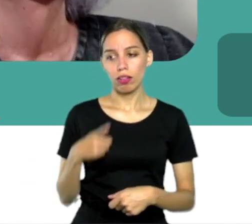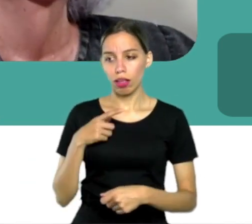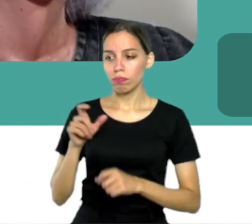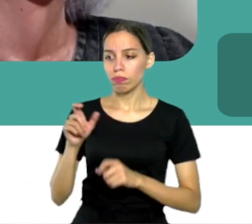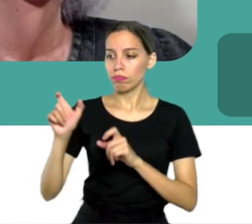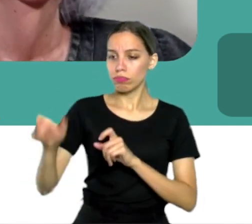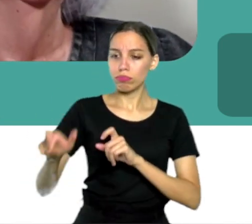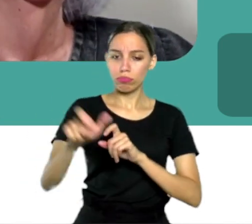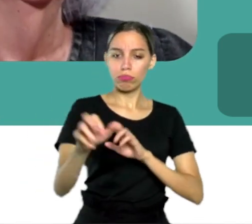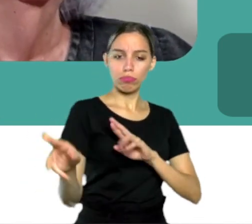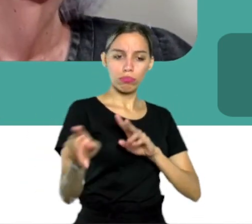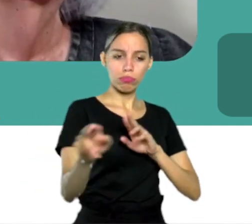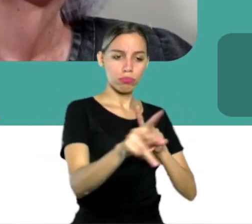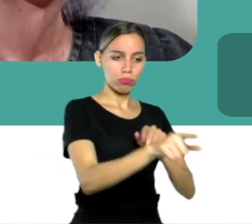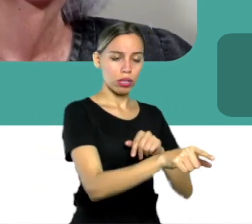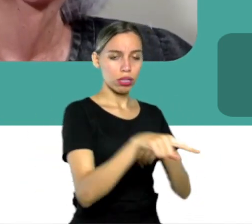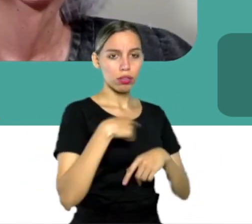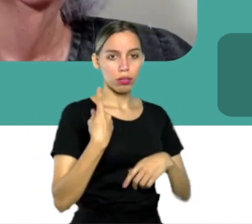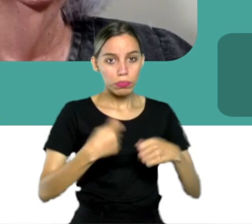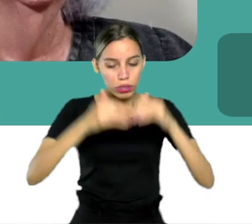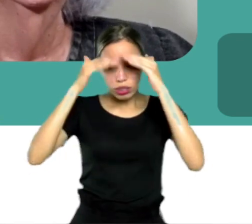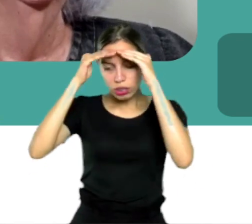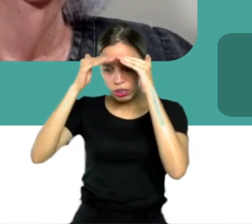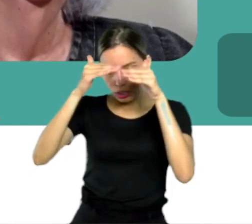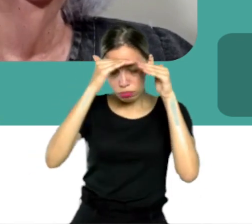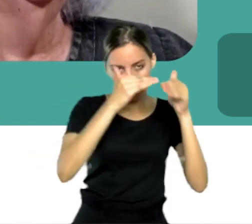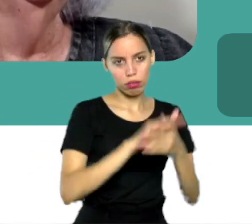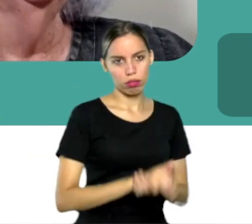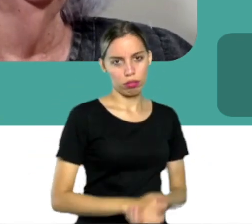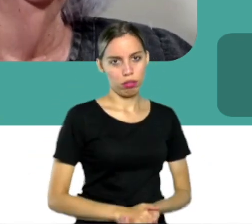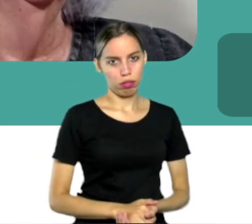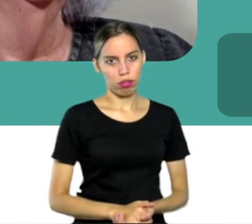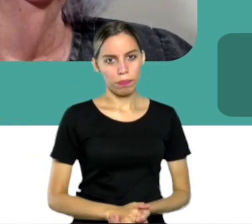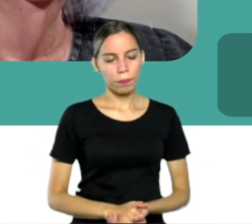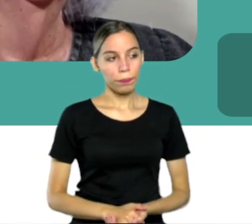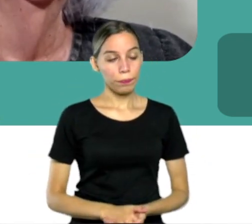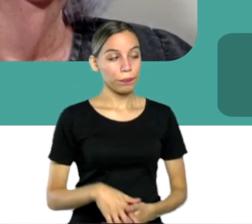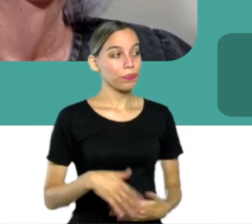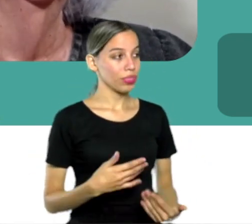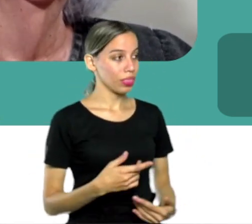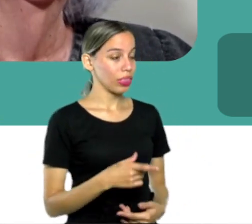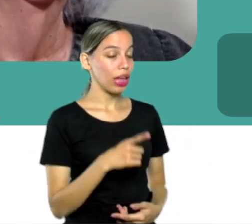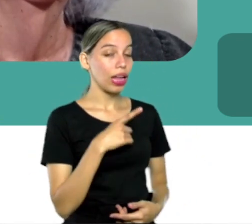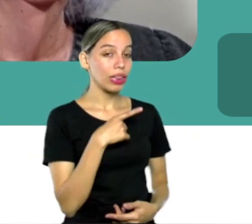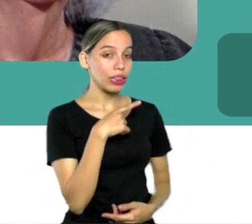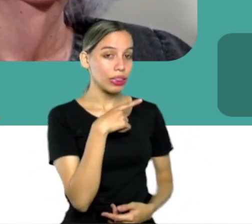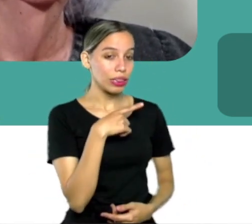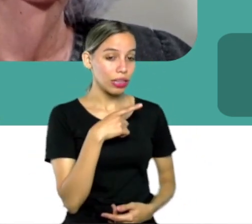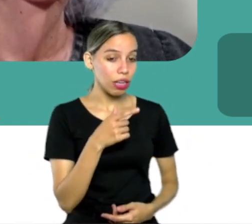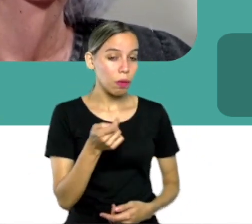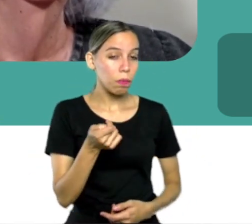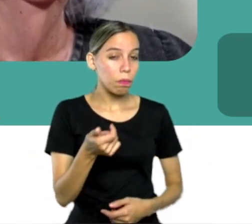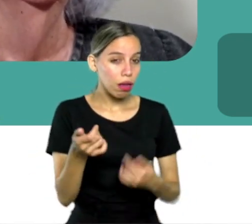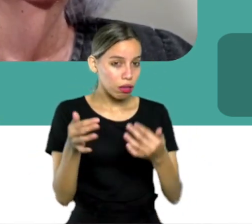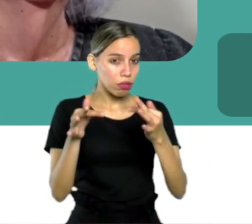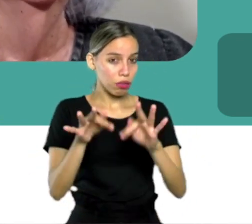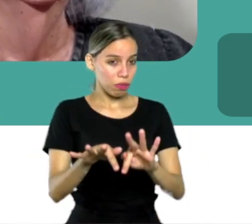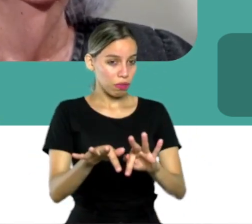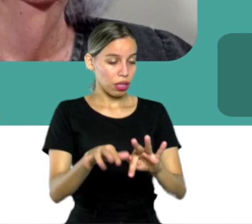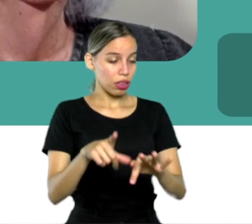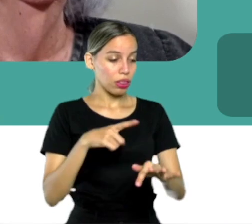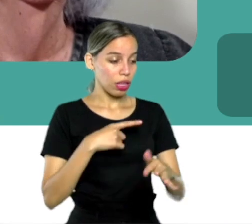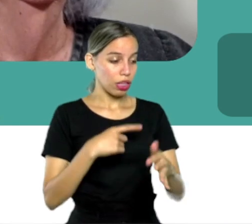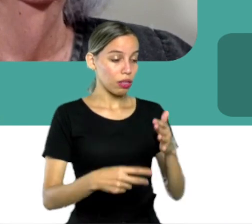inclusive. Nós estamos chegando no finalzinho aqui, eu estou com mais 2 livros. A gente falou um pouquinho do Quem Tem Pena de